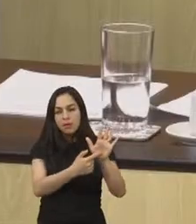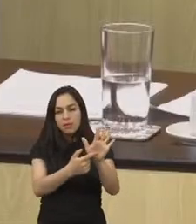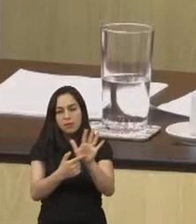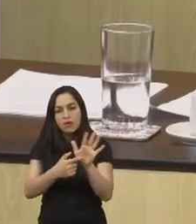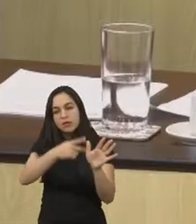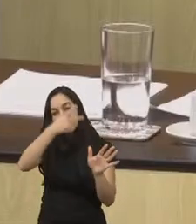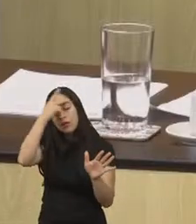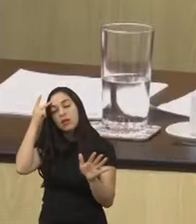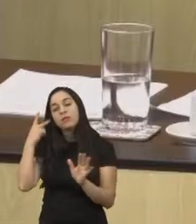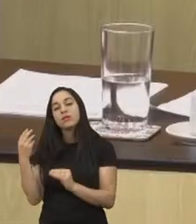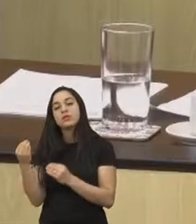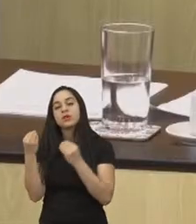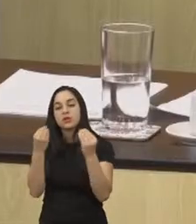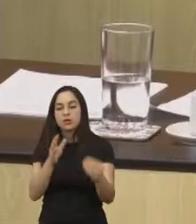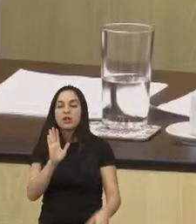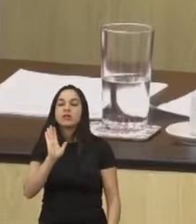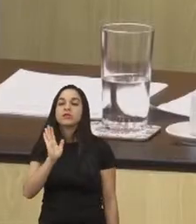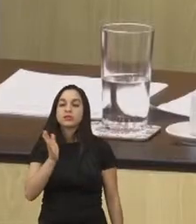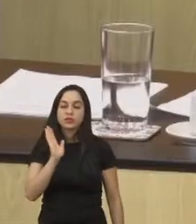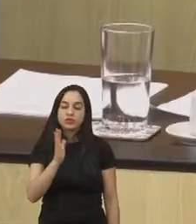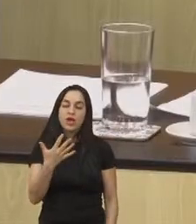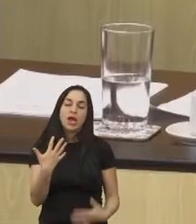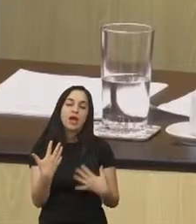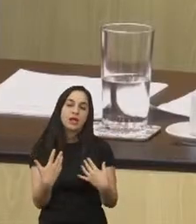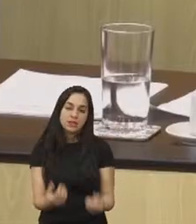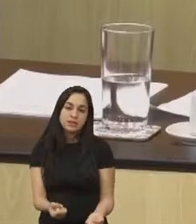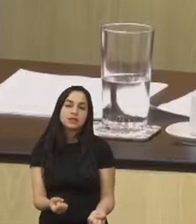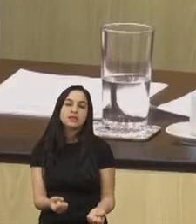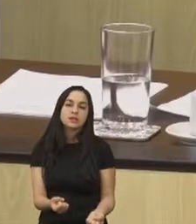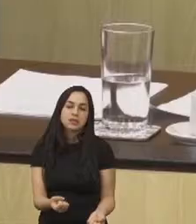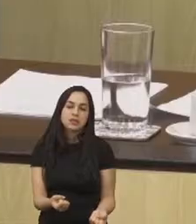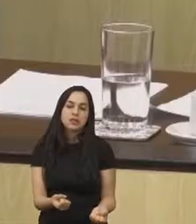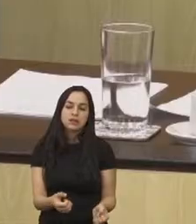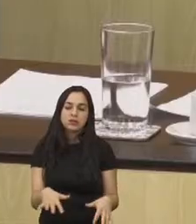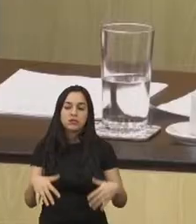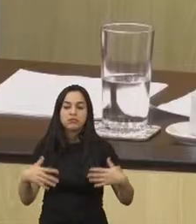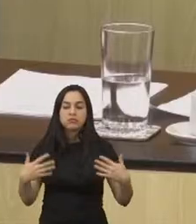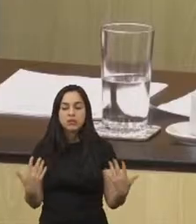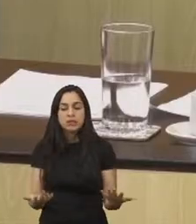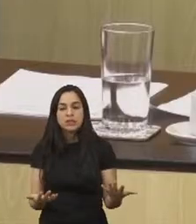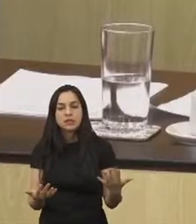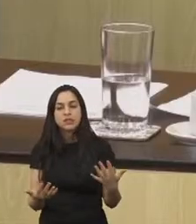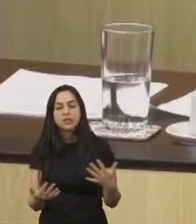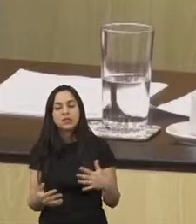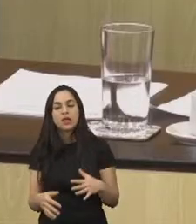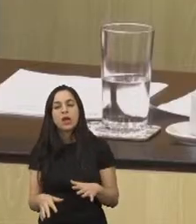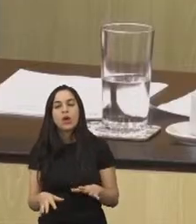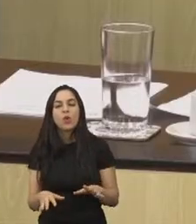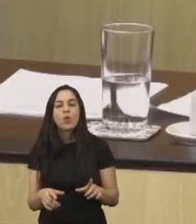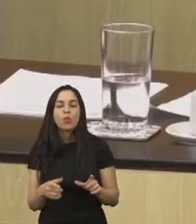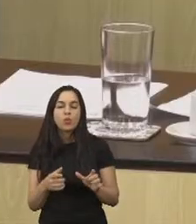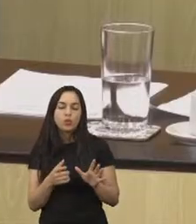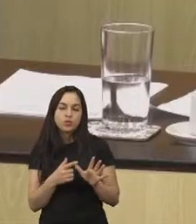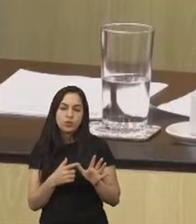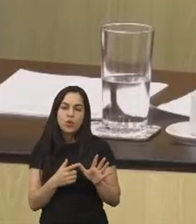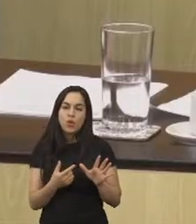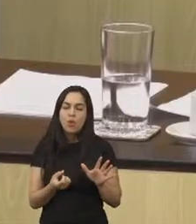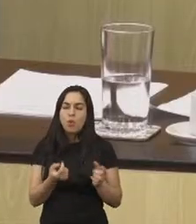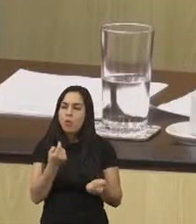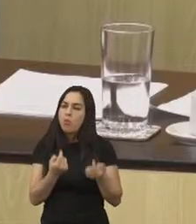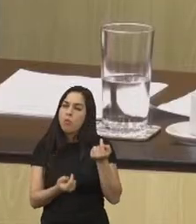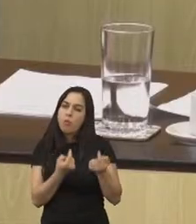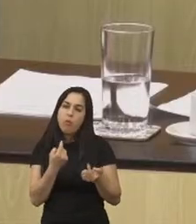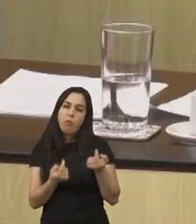dos doadores que já tiveram as suas doações aceitas? 5. Quais foram as